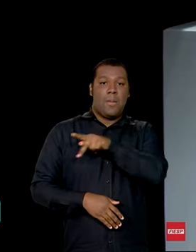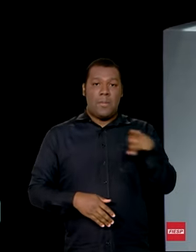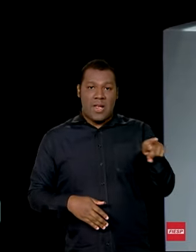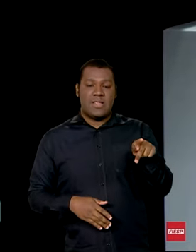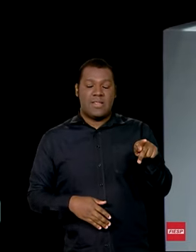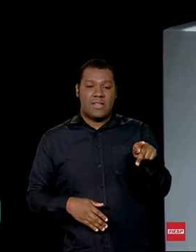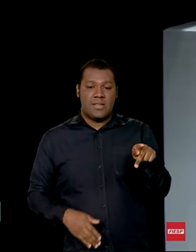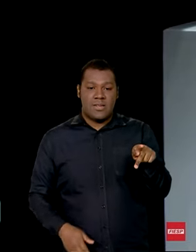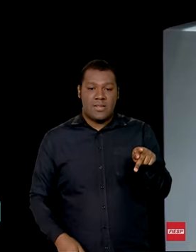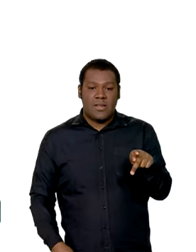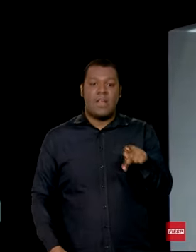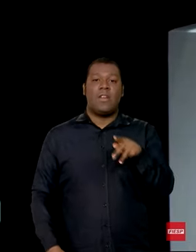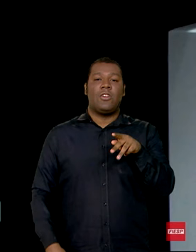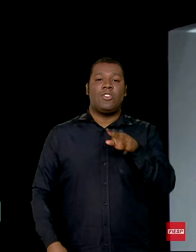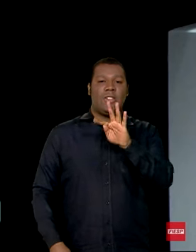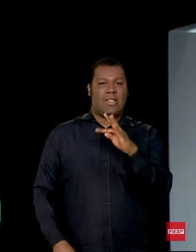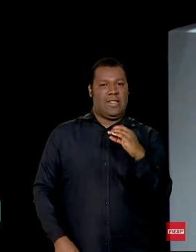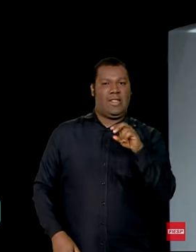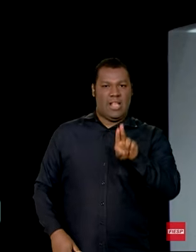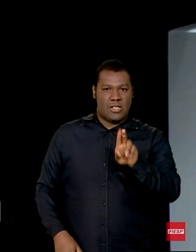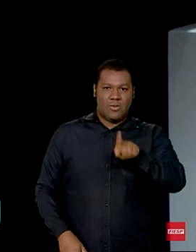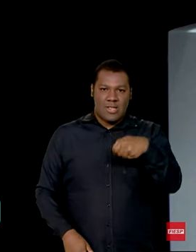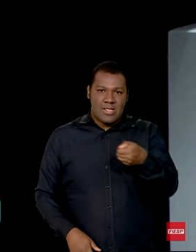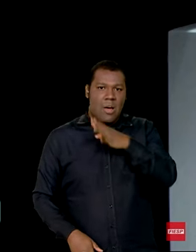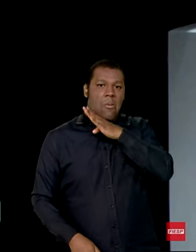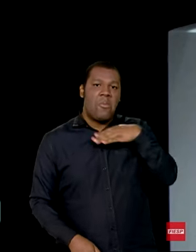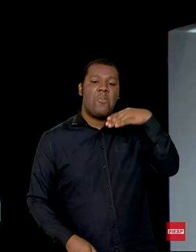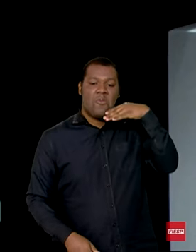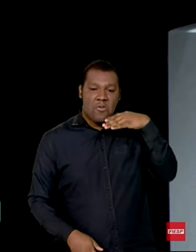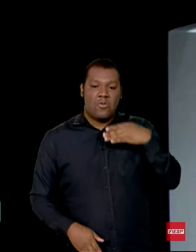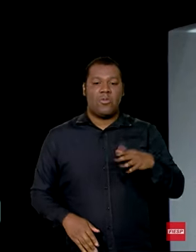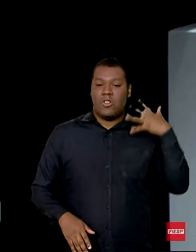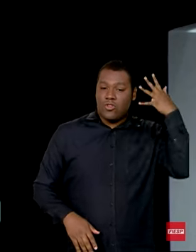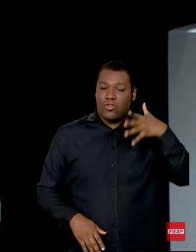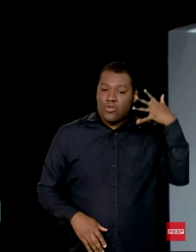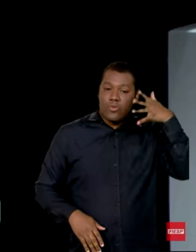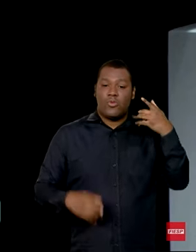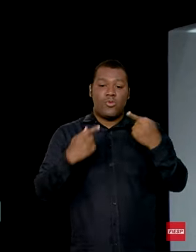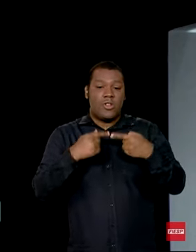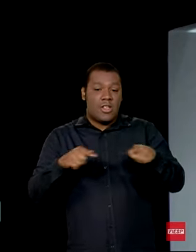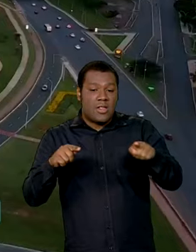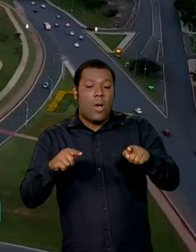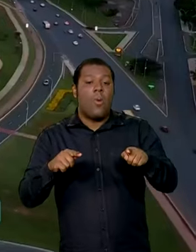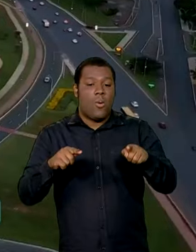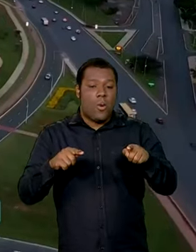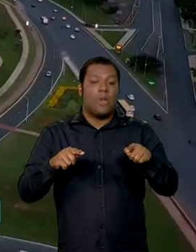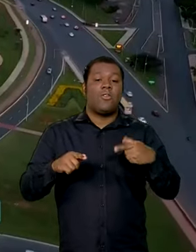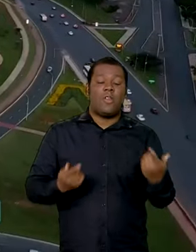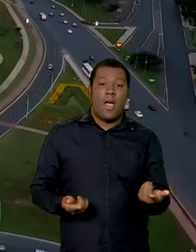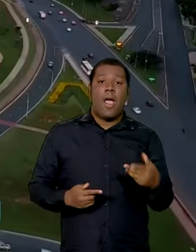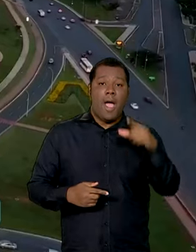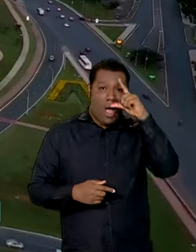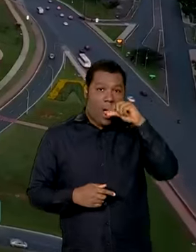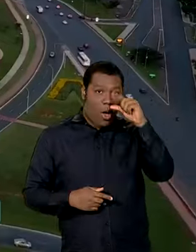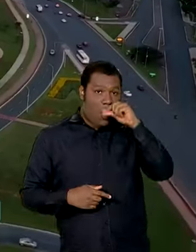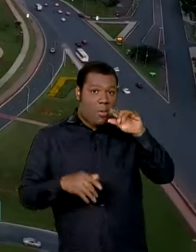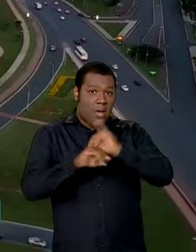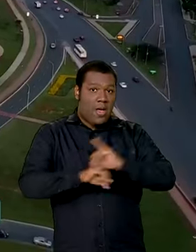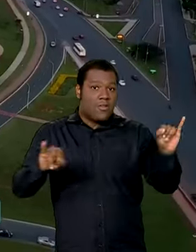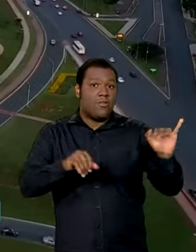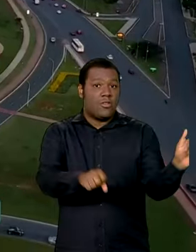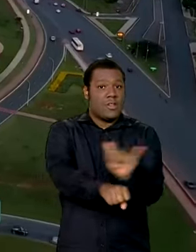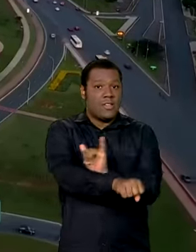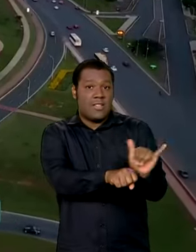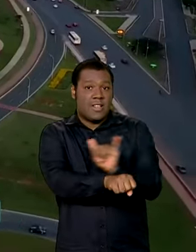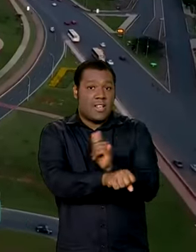União, Bruno Dantas. No discurso de abertura do evento, Alckmin afirmou que a medida vai